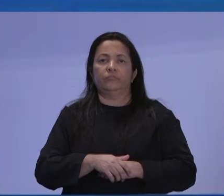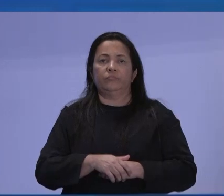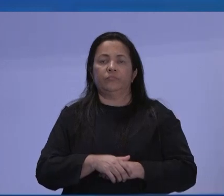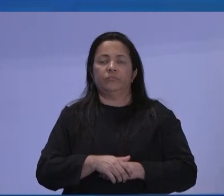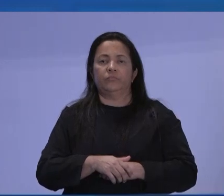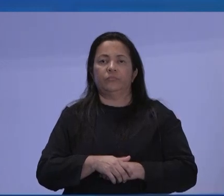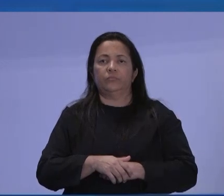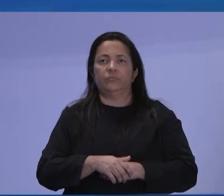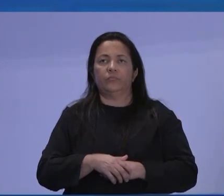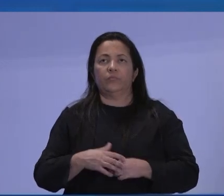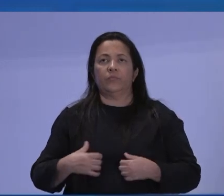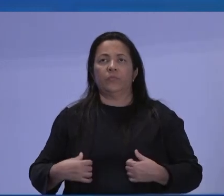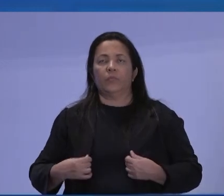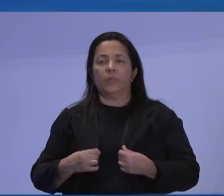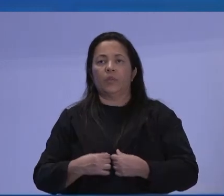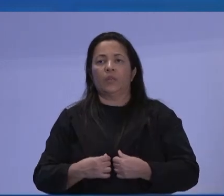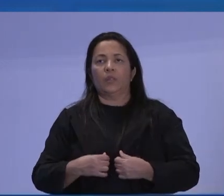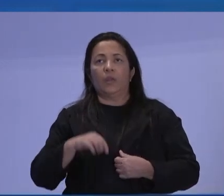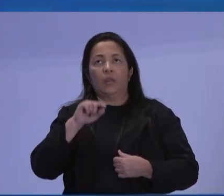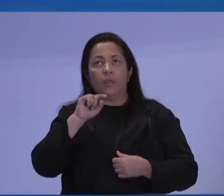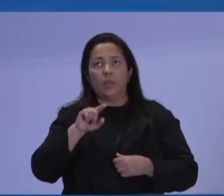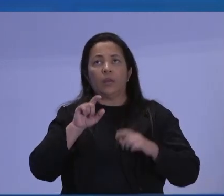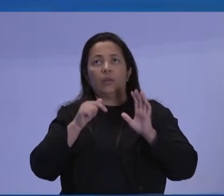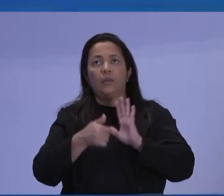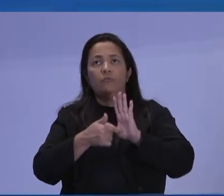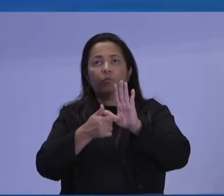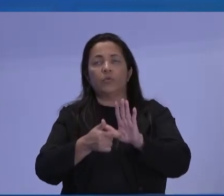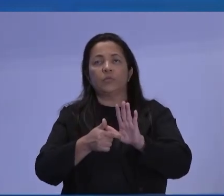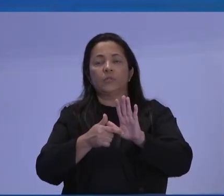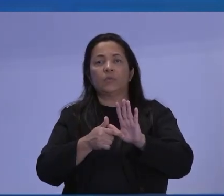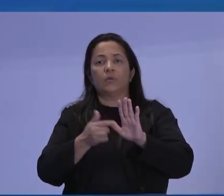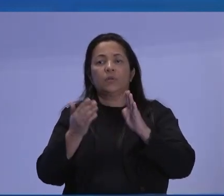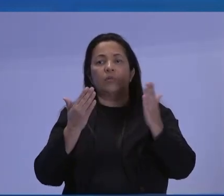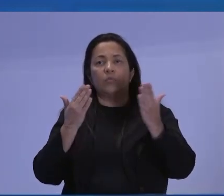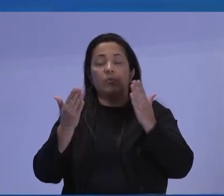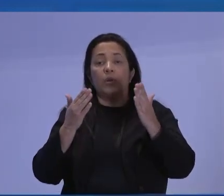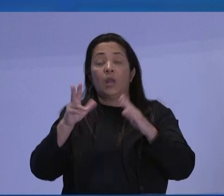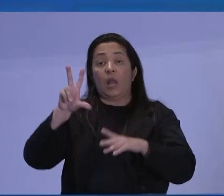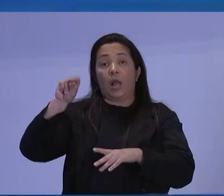E aqui vem talvez a tendência mais importante, gente. De novo, em